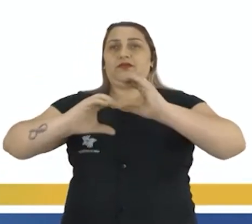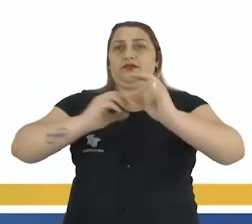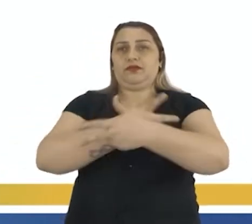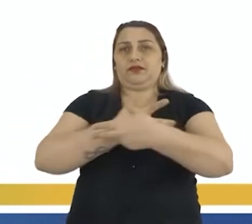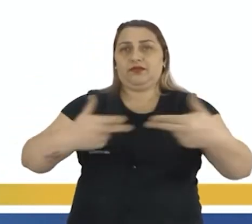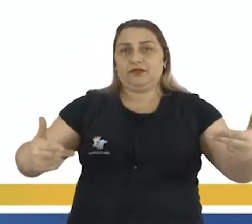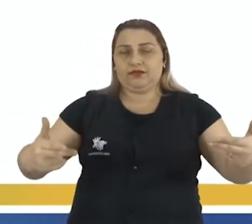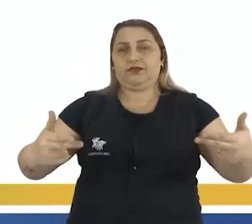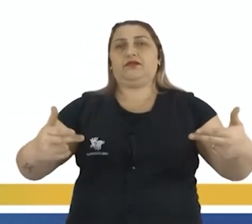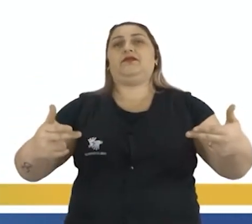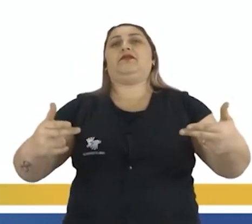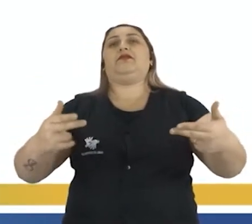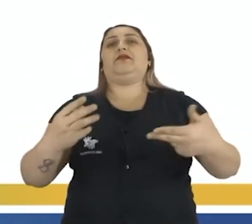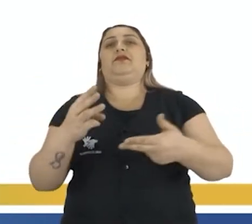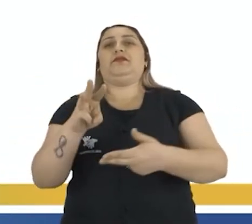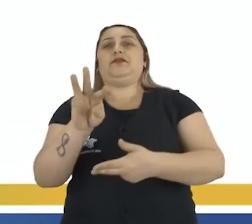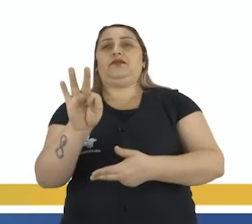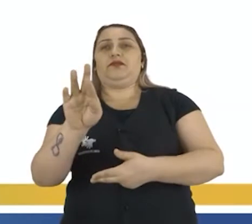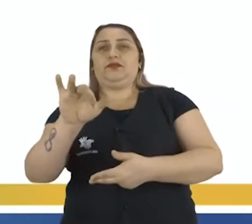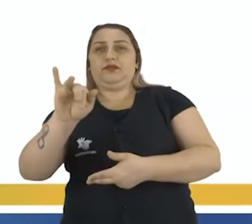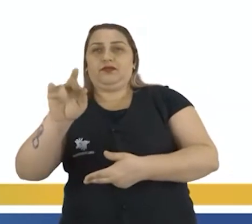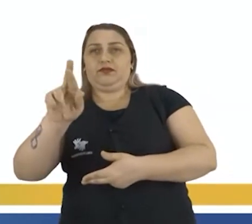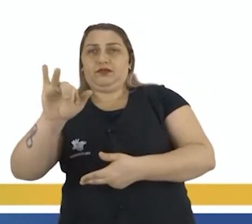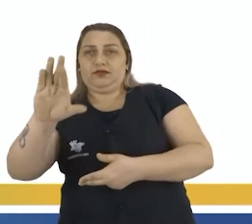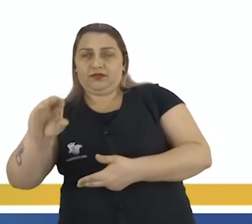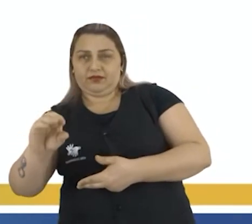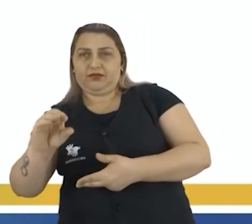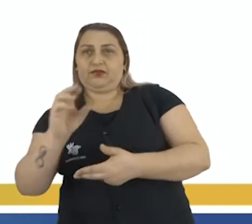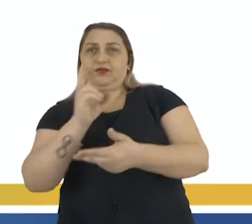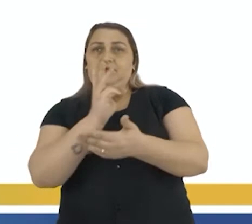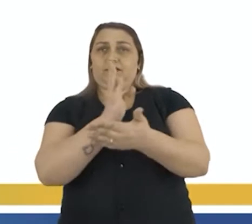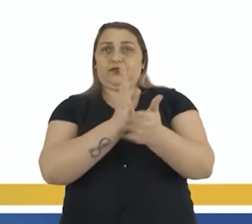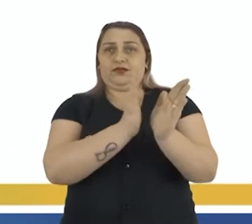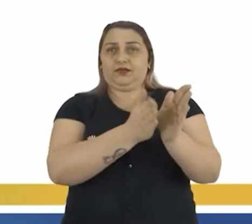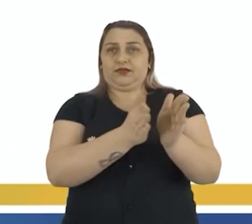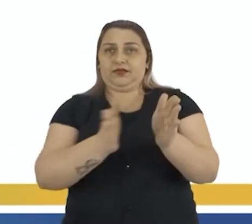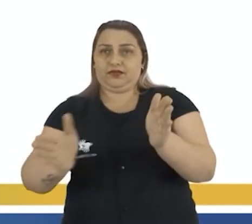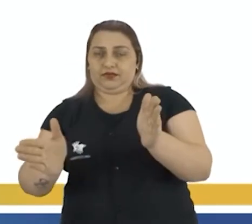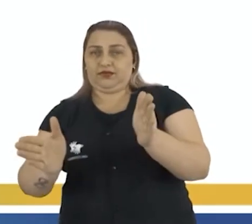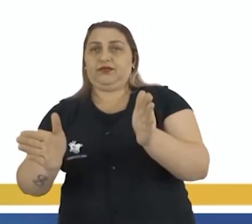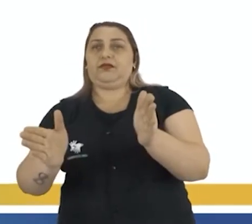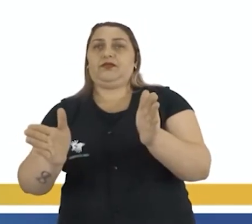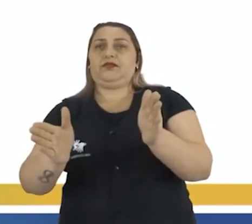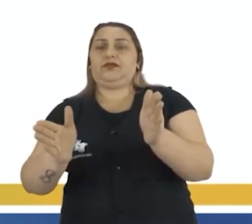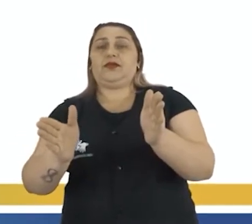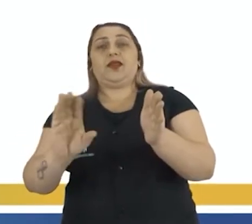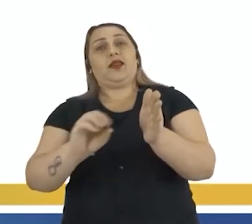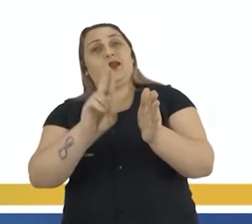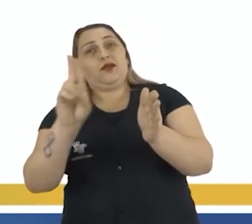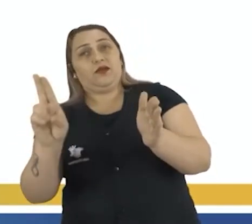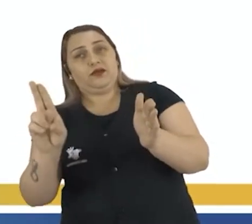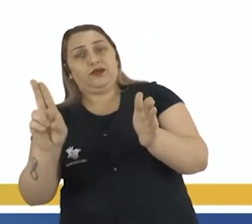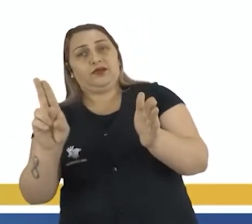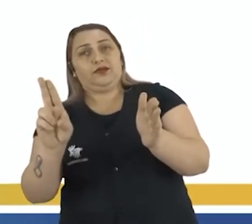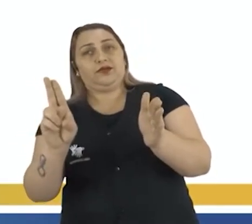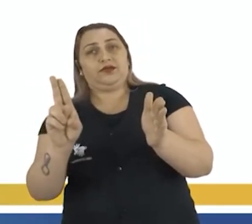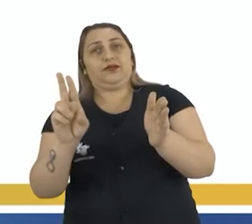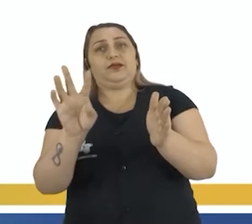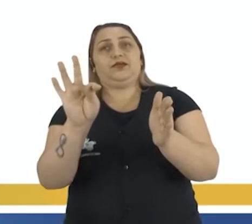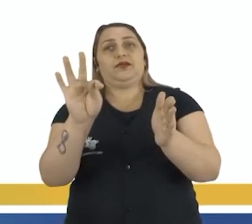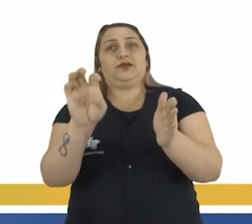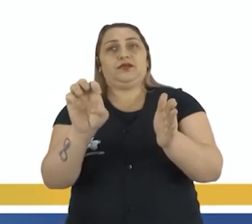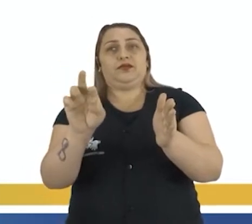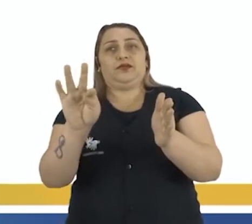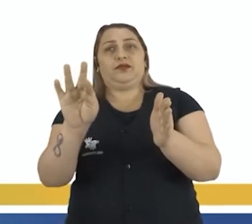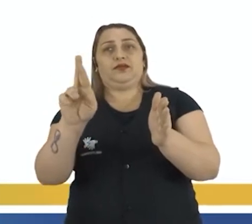comunicação consideravam tricampeão o time vencedor de 3 campeonatos seguidos, ou